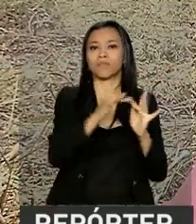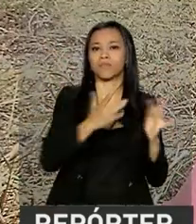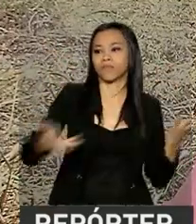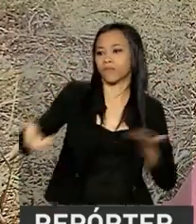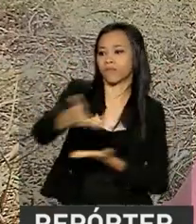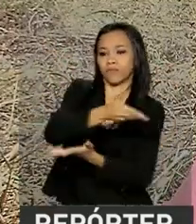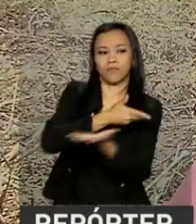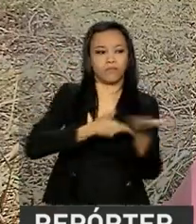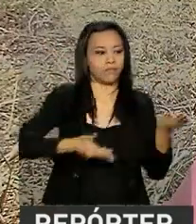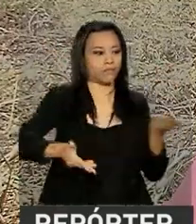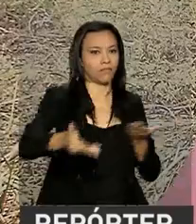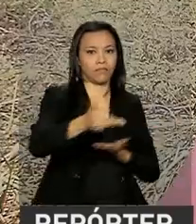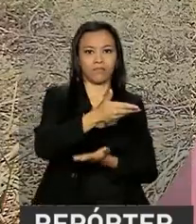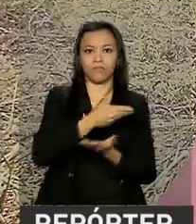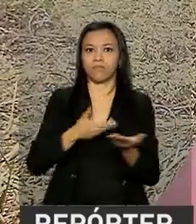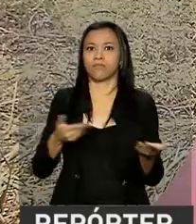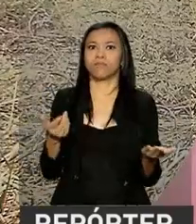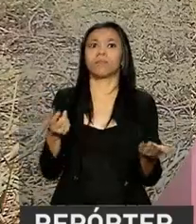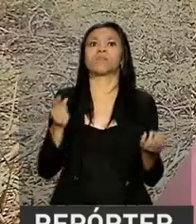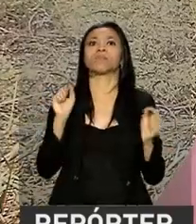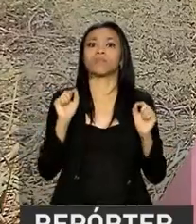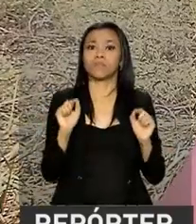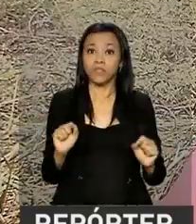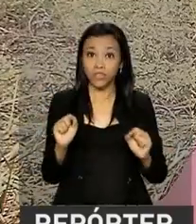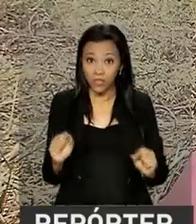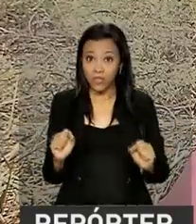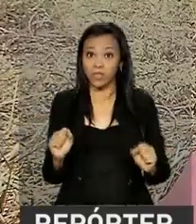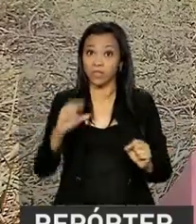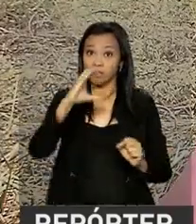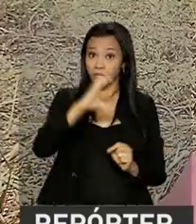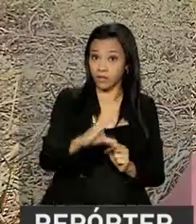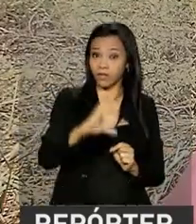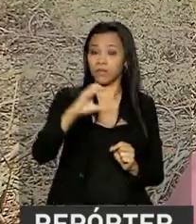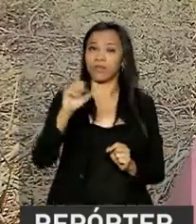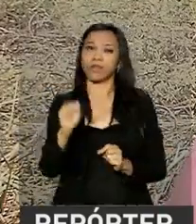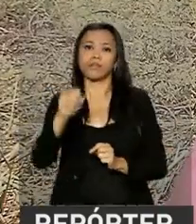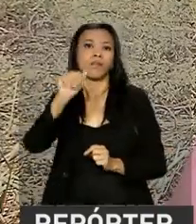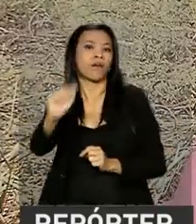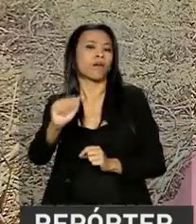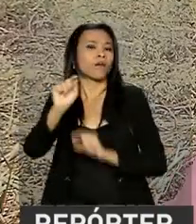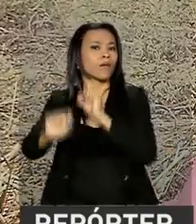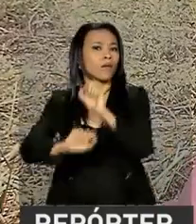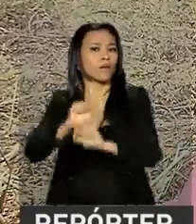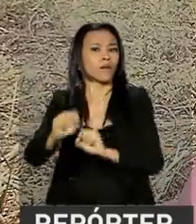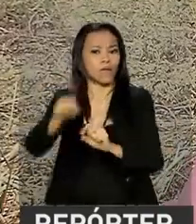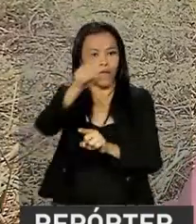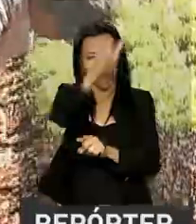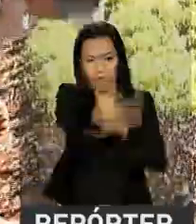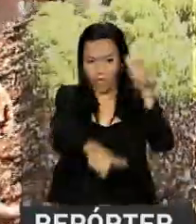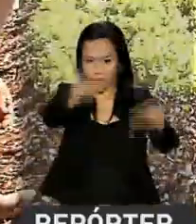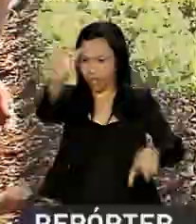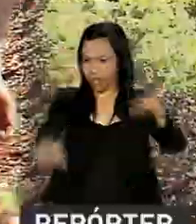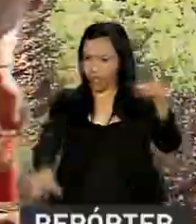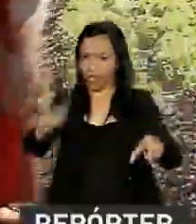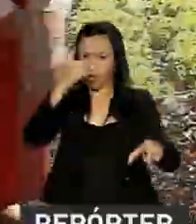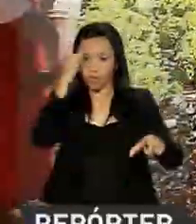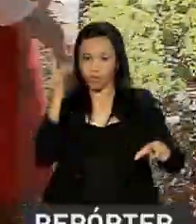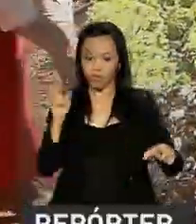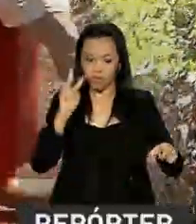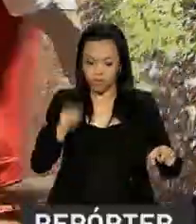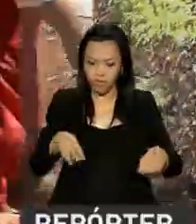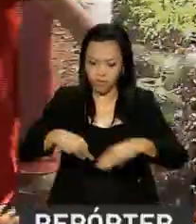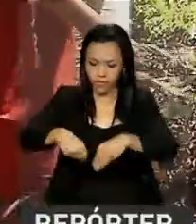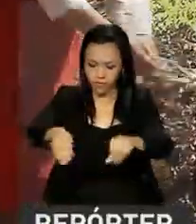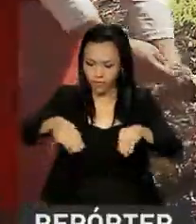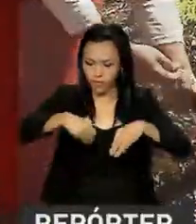através dessa combinação, né, de CSA. Os coagricultores, como são chamados, vêm à terra,